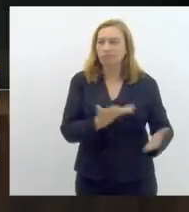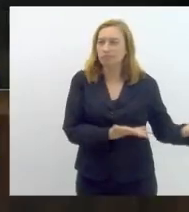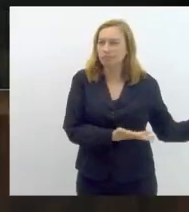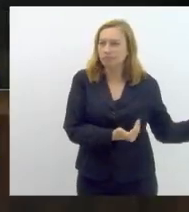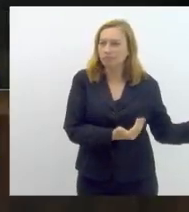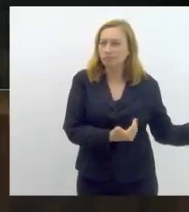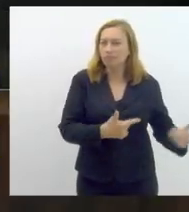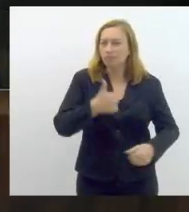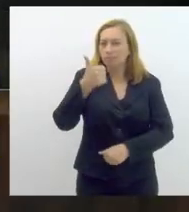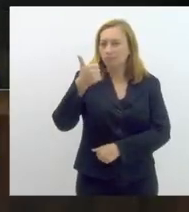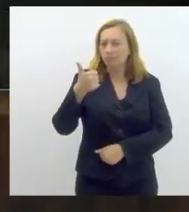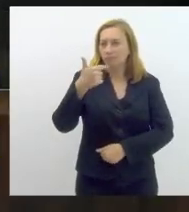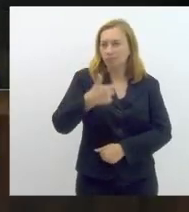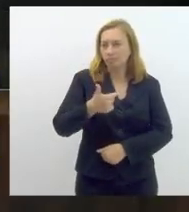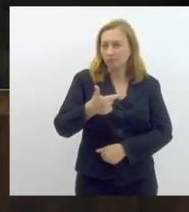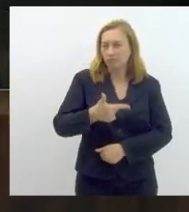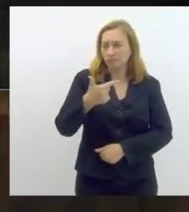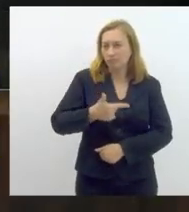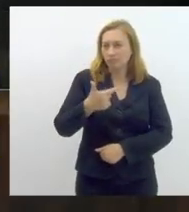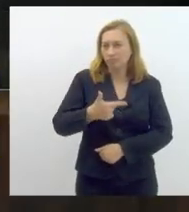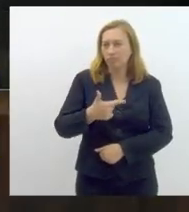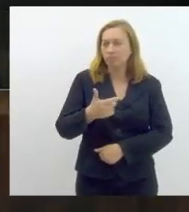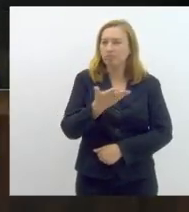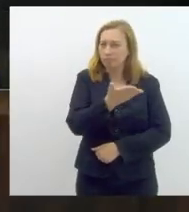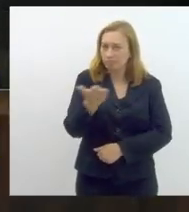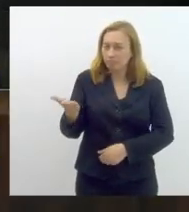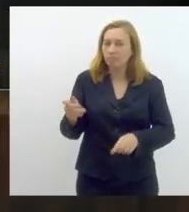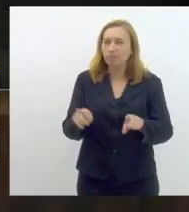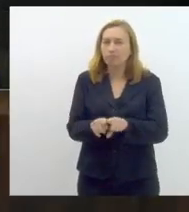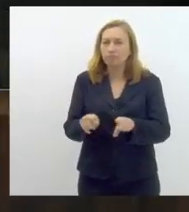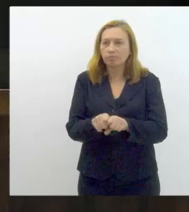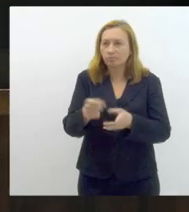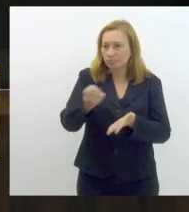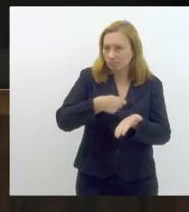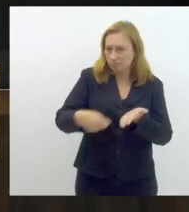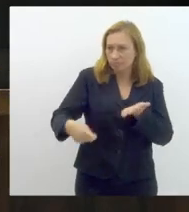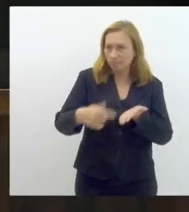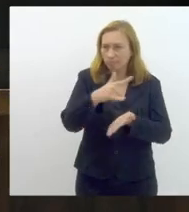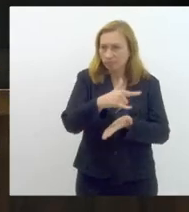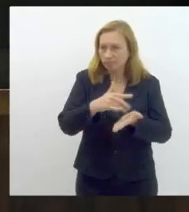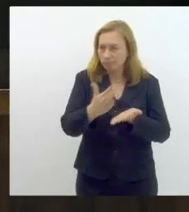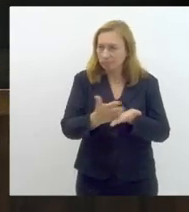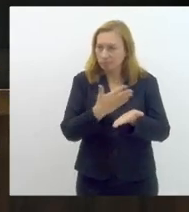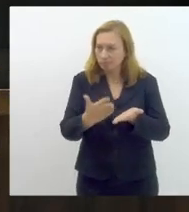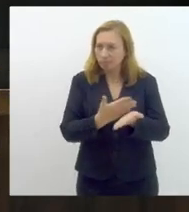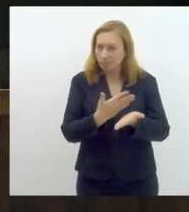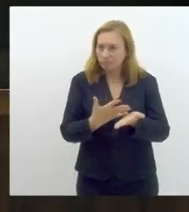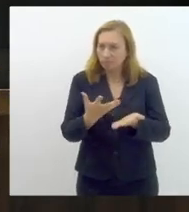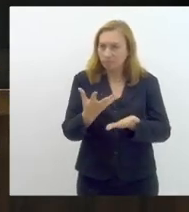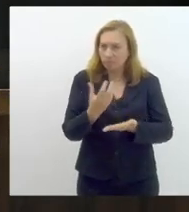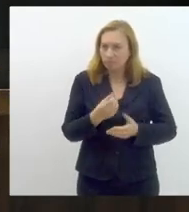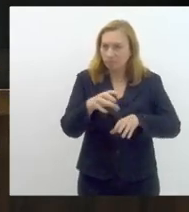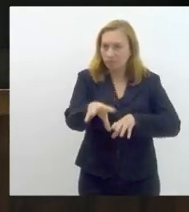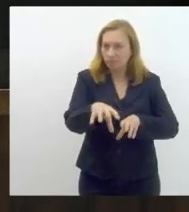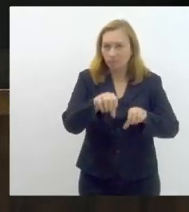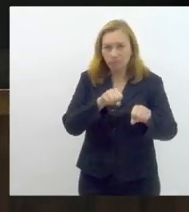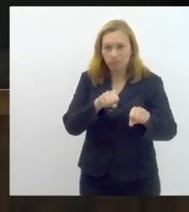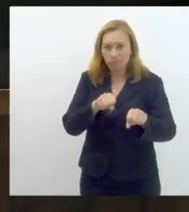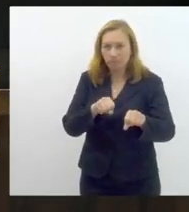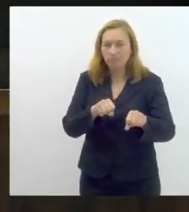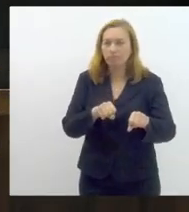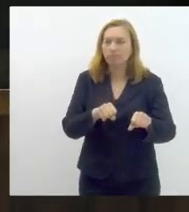da 13ª edição, para que vocês também possam assinar o livro de posse e pegar o diploma